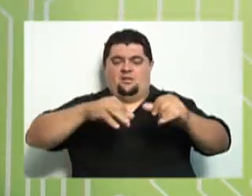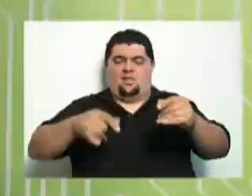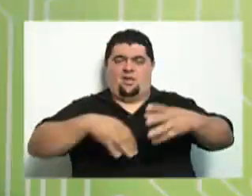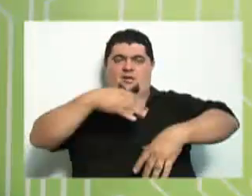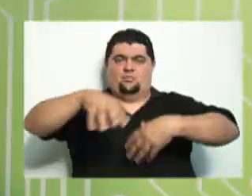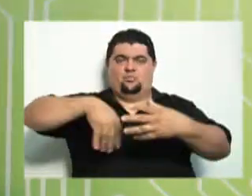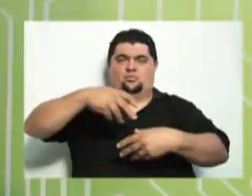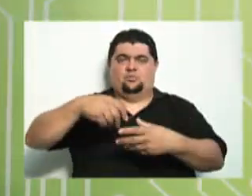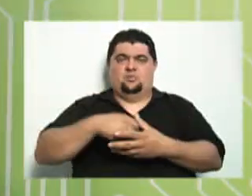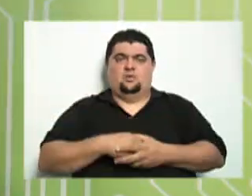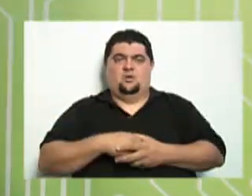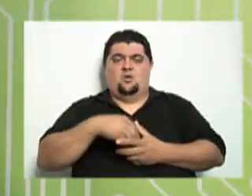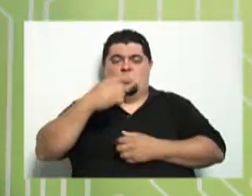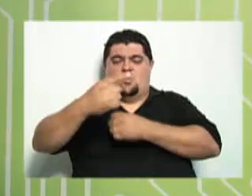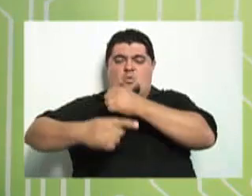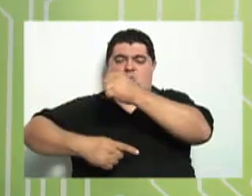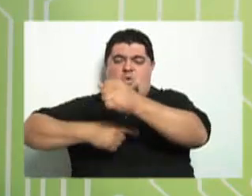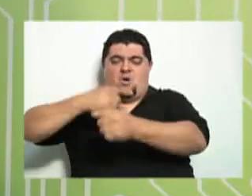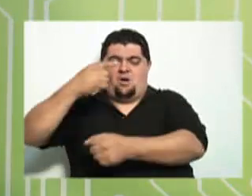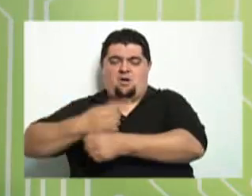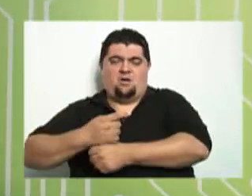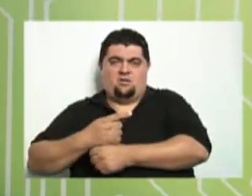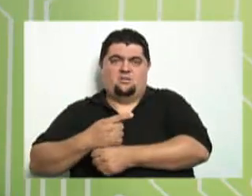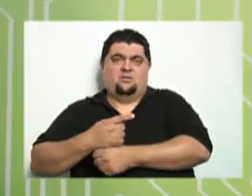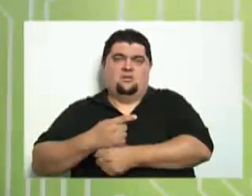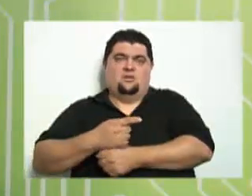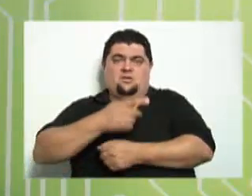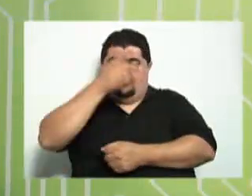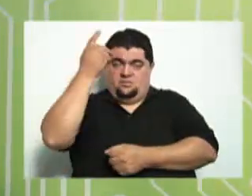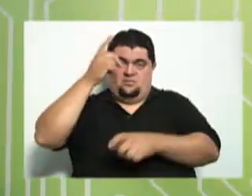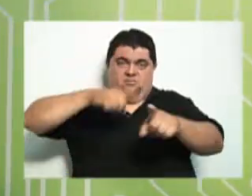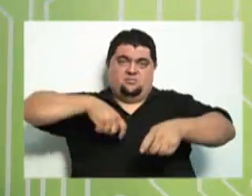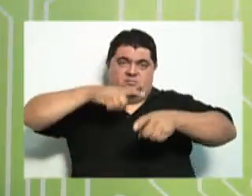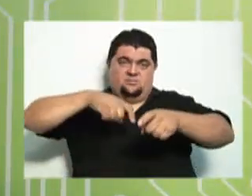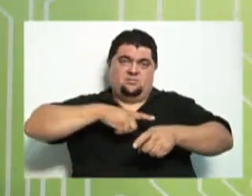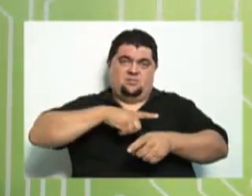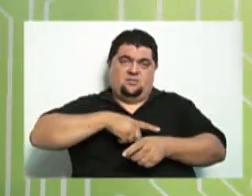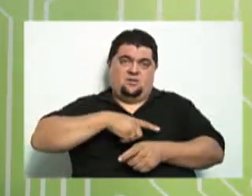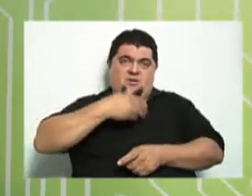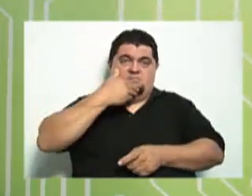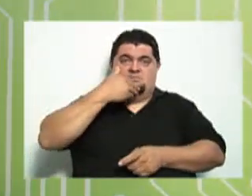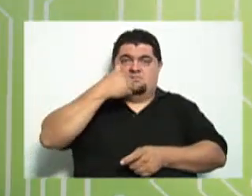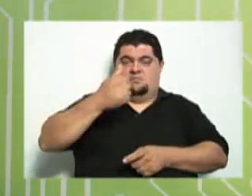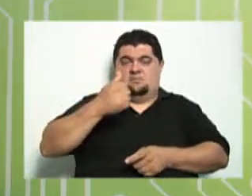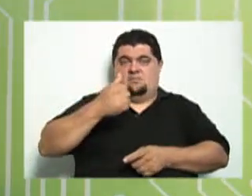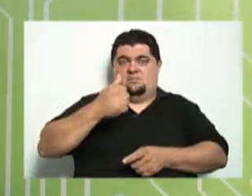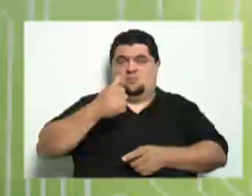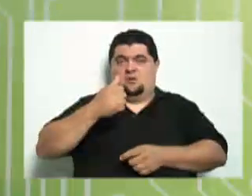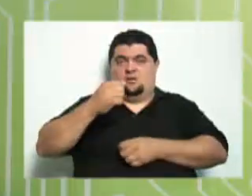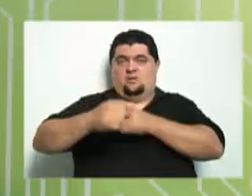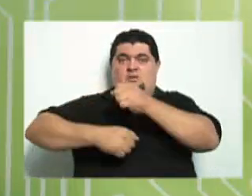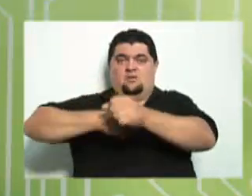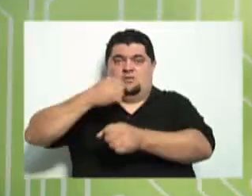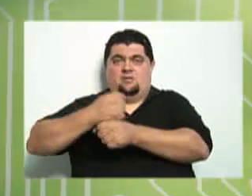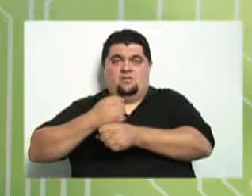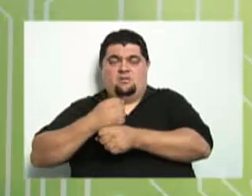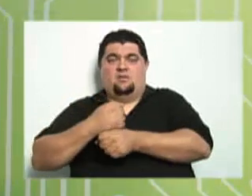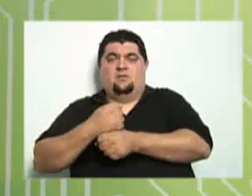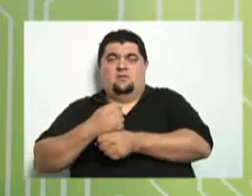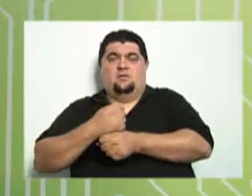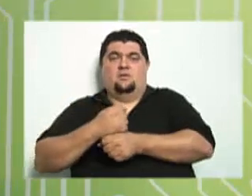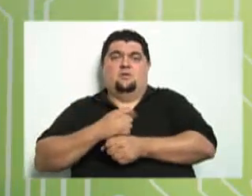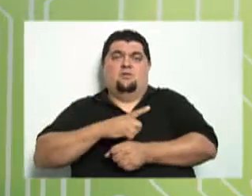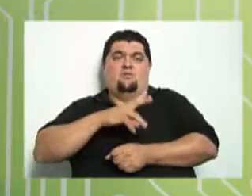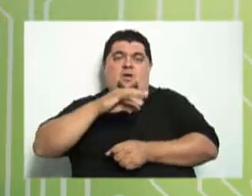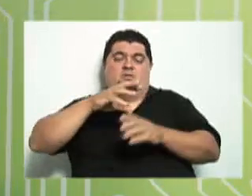bastante eficiente. De um ano para o outro, o agricultor que utiliza a queimada tem uma terra até mais produtiva no ano seguinte, apesar de estar ao longo do tempo